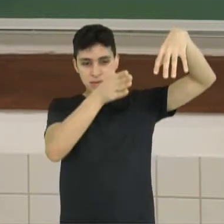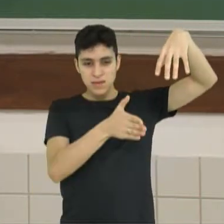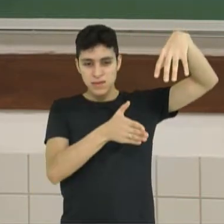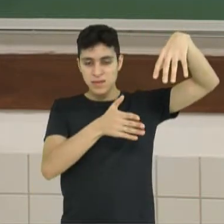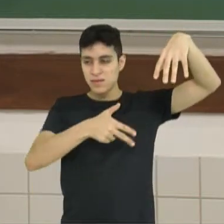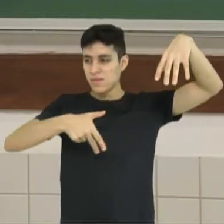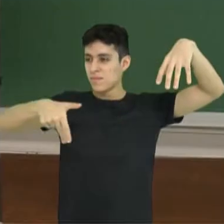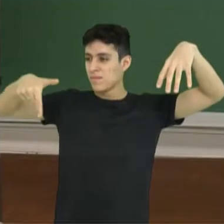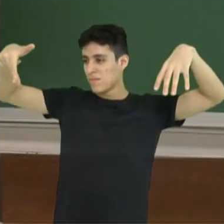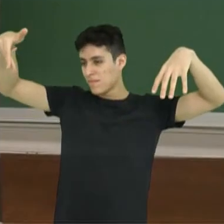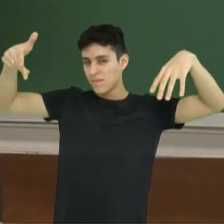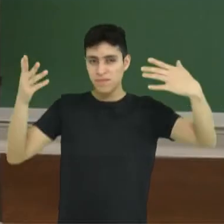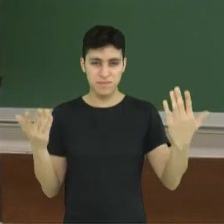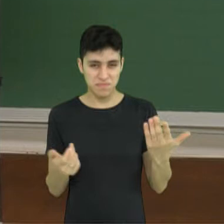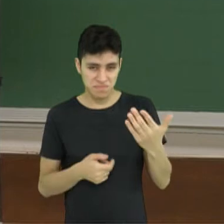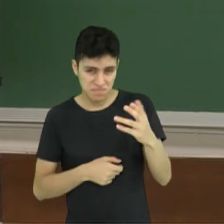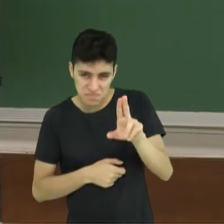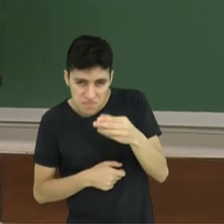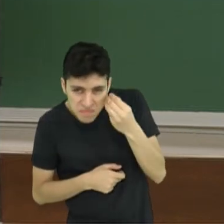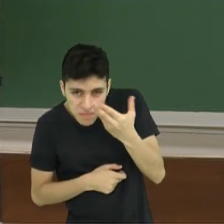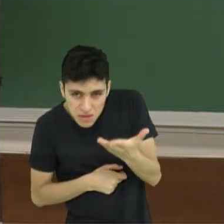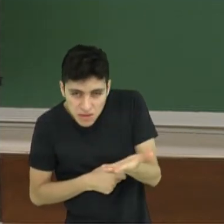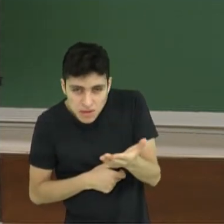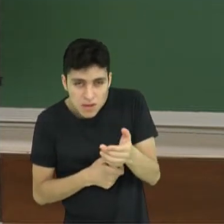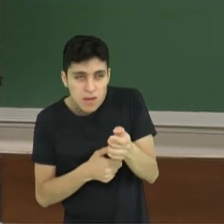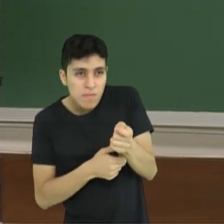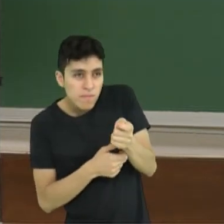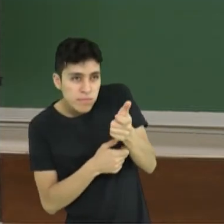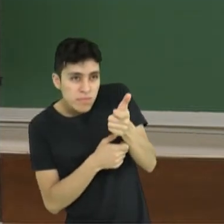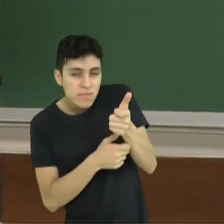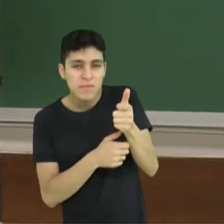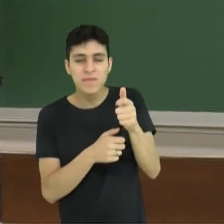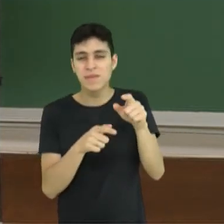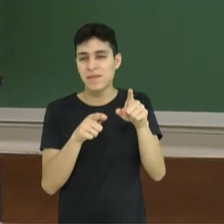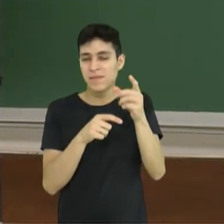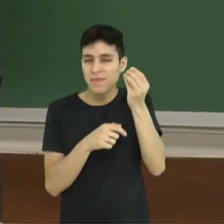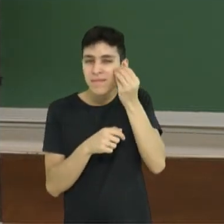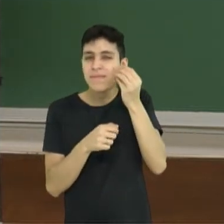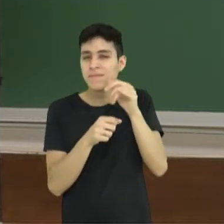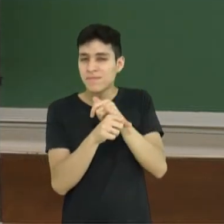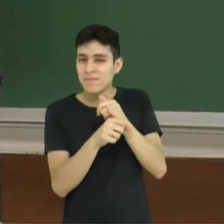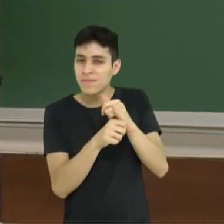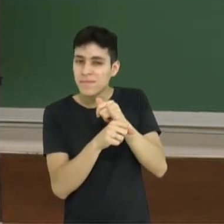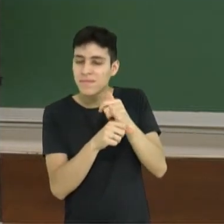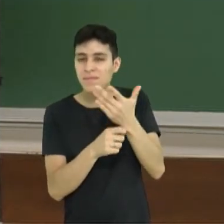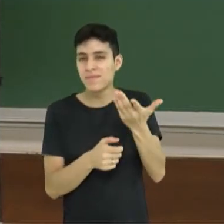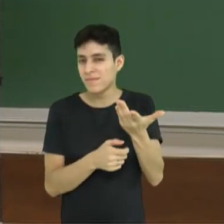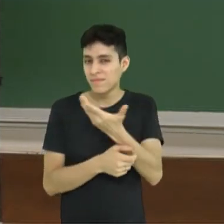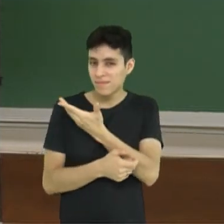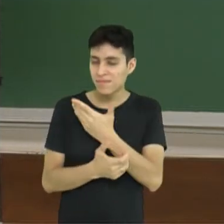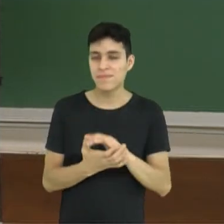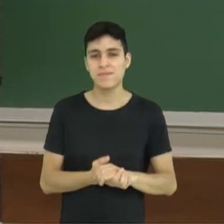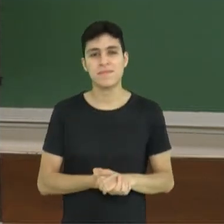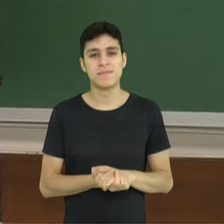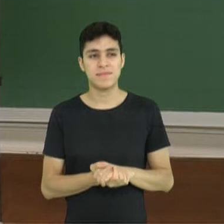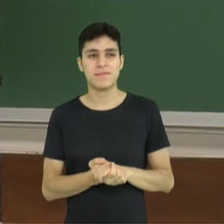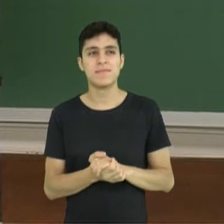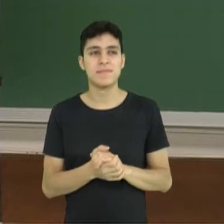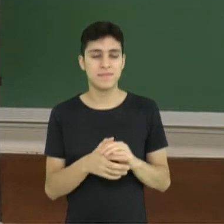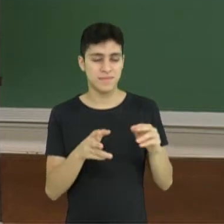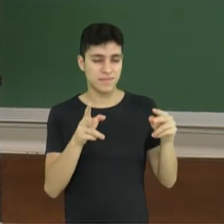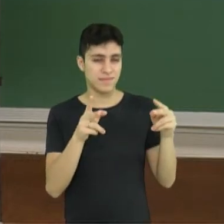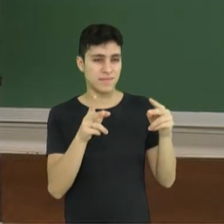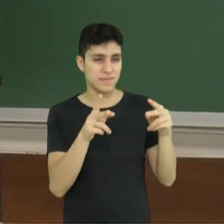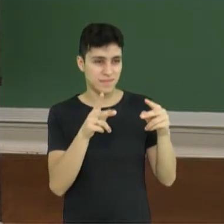isso aí. Quem nunca pegou uma lanterna e brincou de fazer o coelhinho, né? Então a gente está falando de sombra. As duas